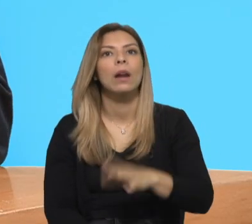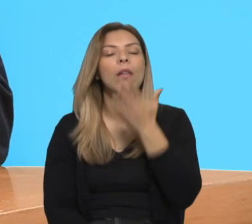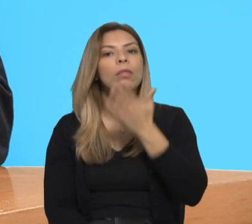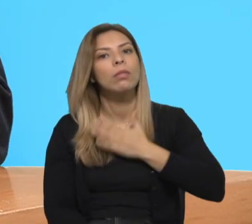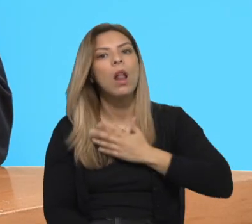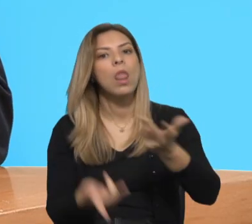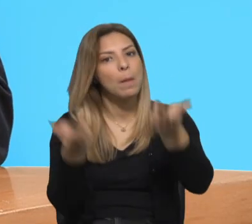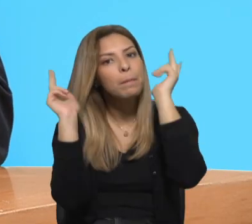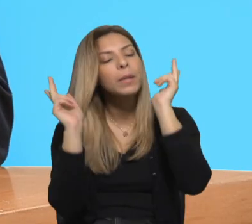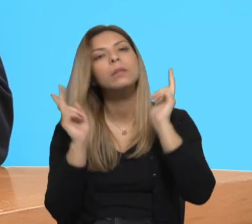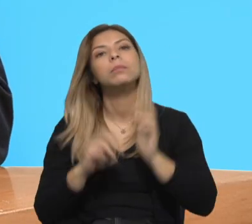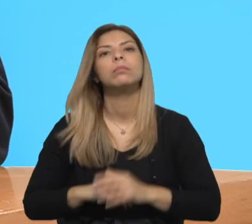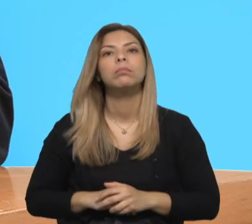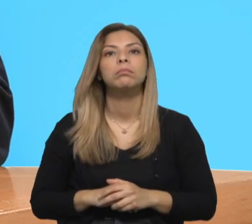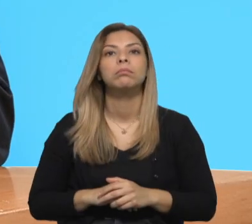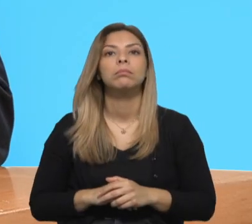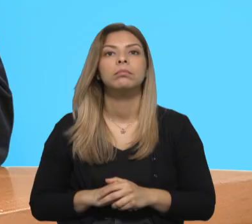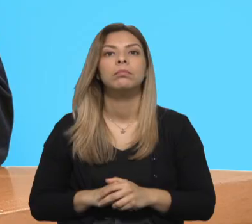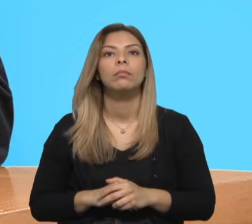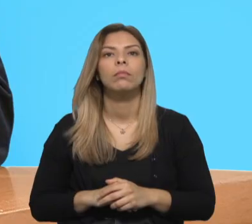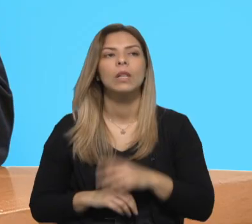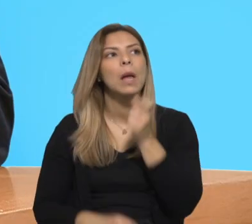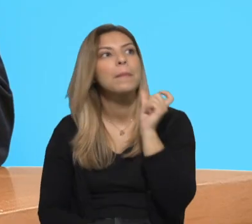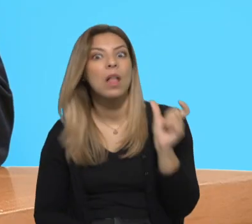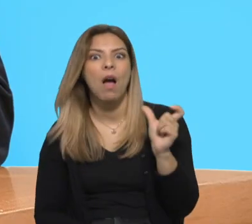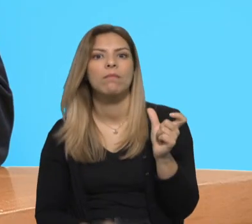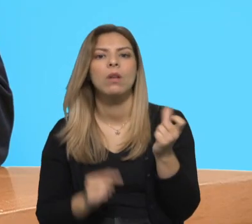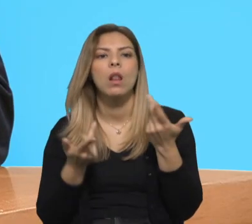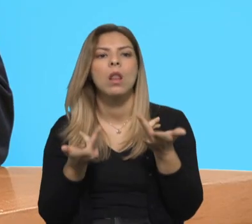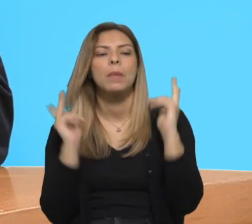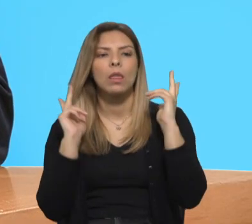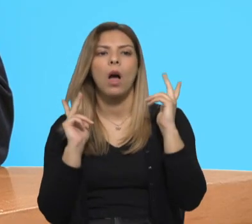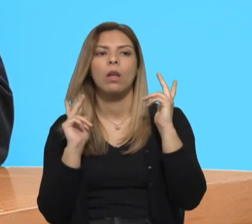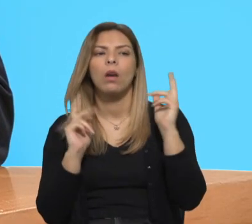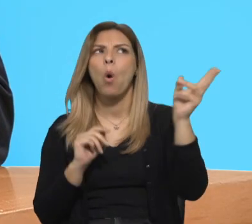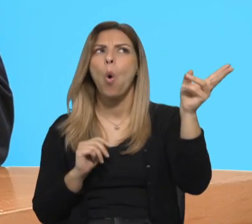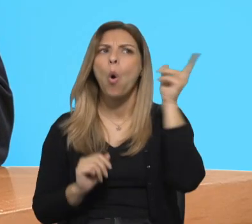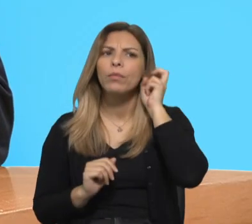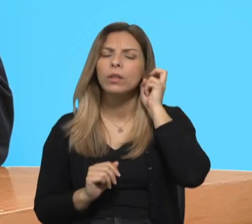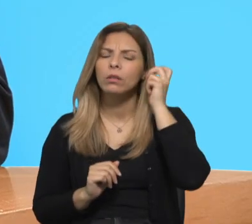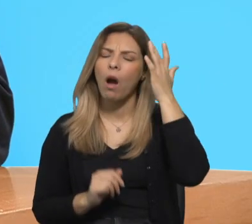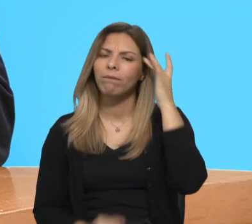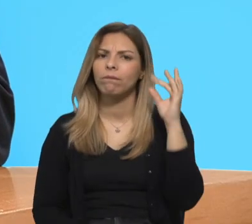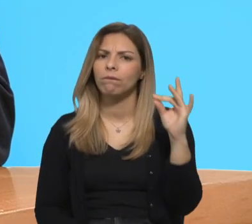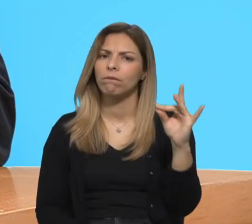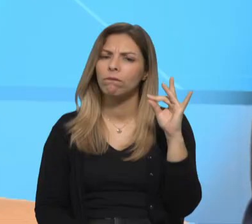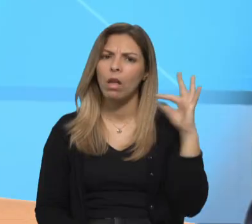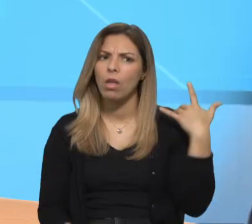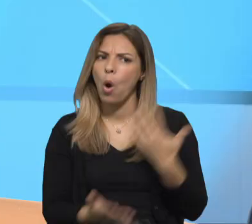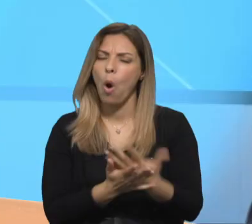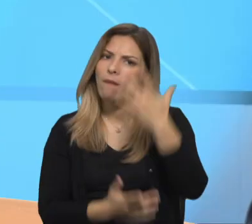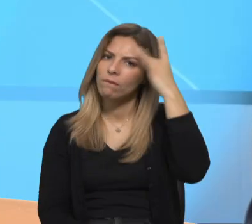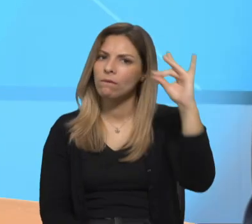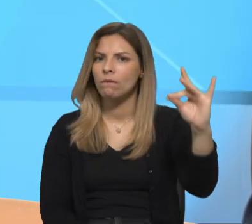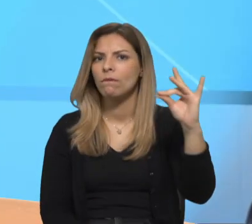liberdade. Ora, esta palavra liberdade entrou no meu íntimo e nunca mais de lá saiu. E por